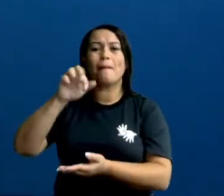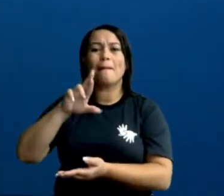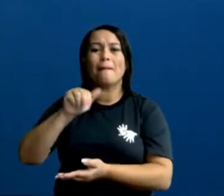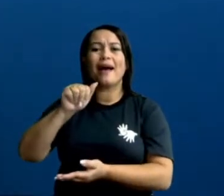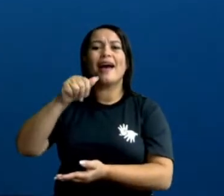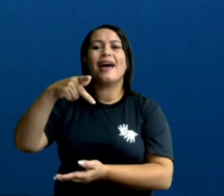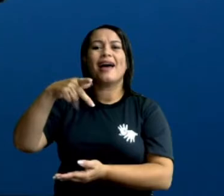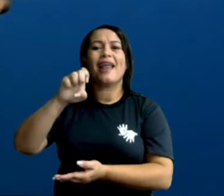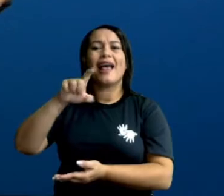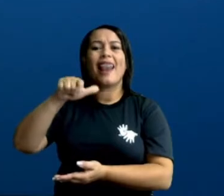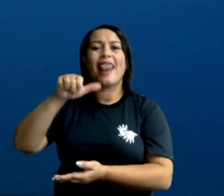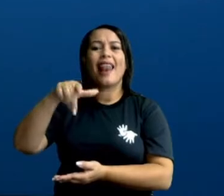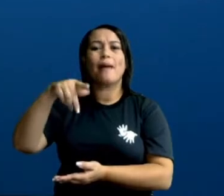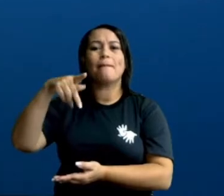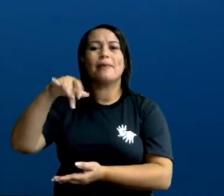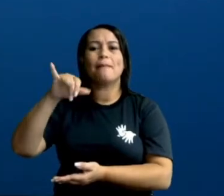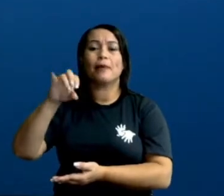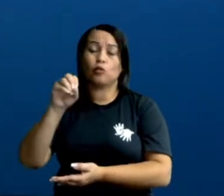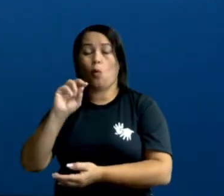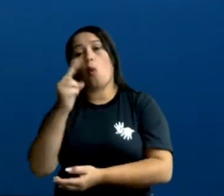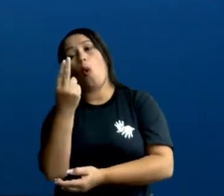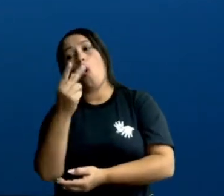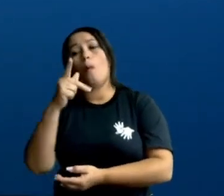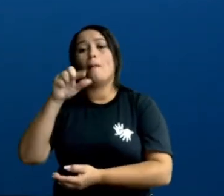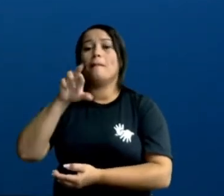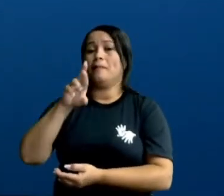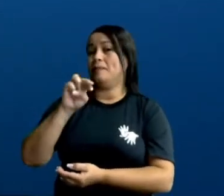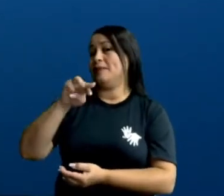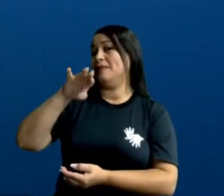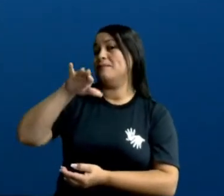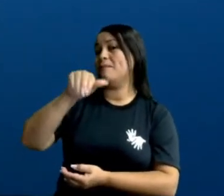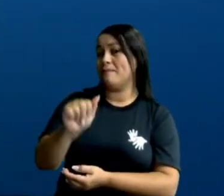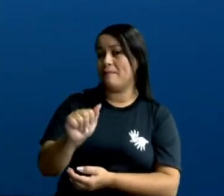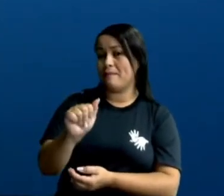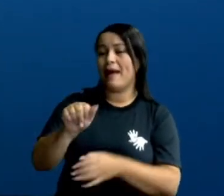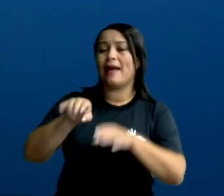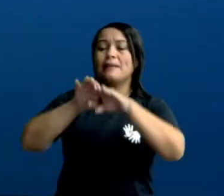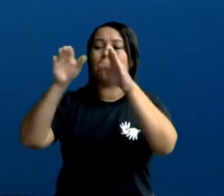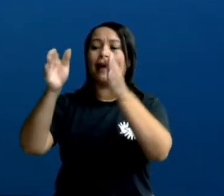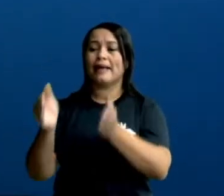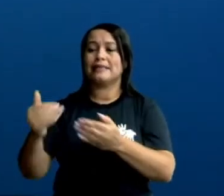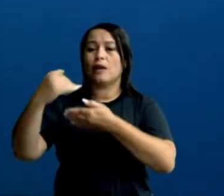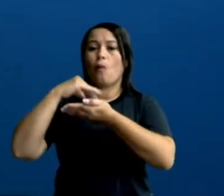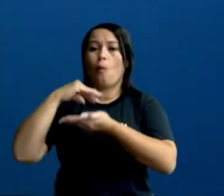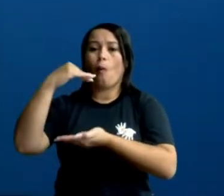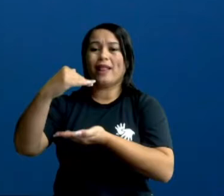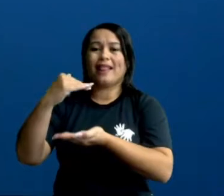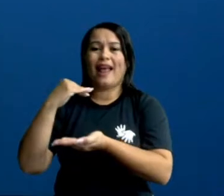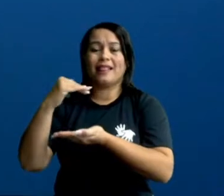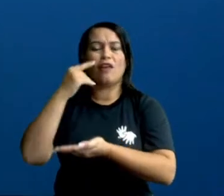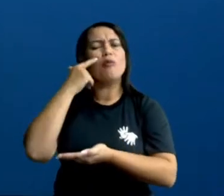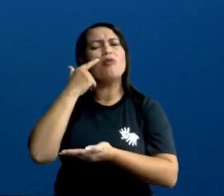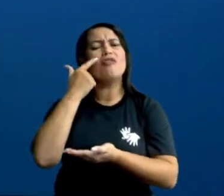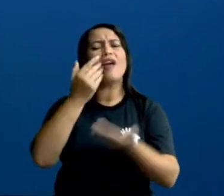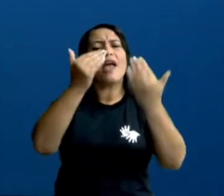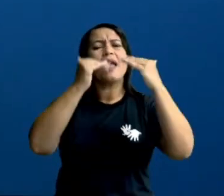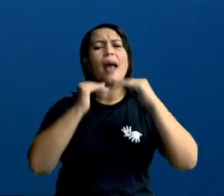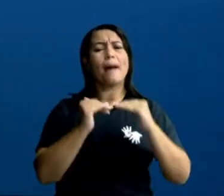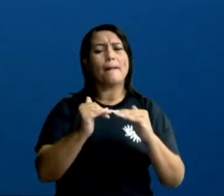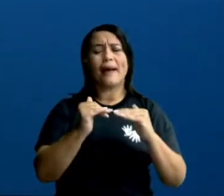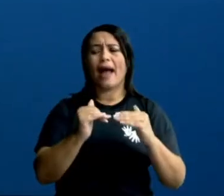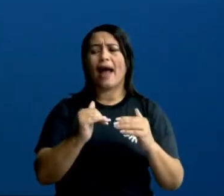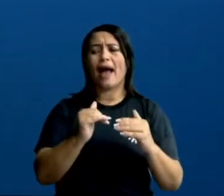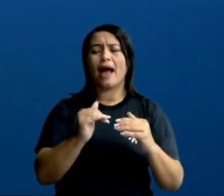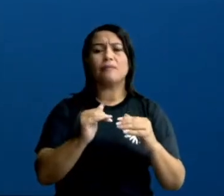paralelepípedo ou um prisma, tá certo? Prisma de base quadricular. Aqui embaixo,